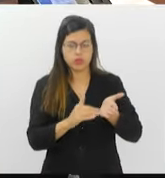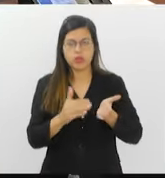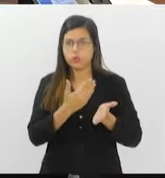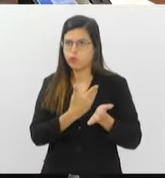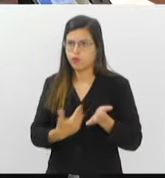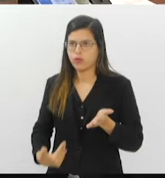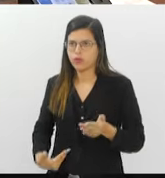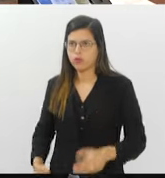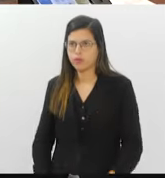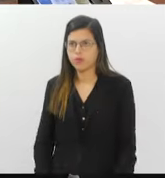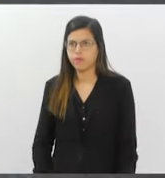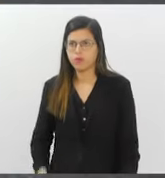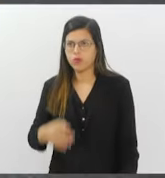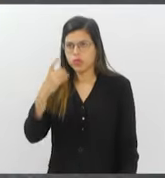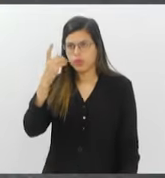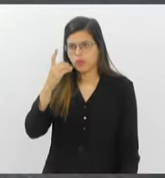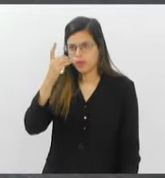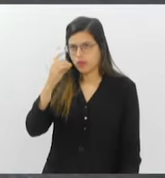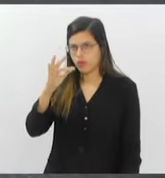deputado Serafini